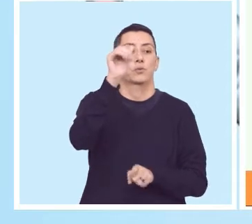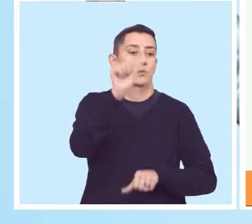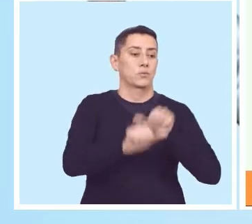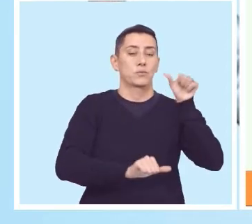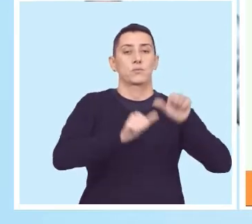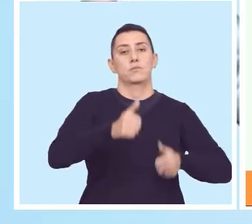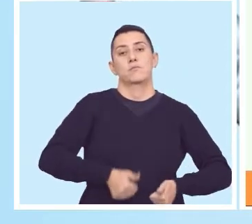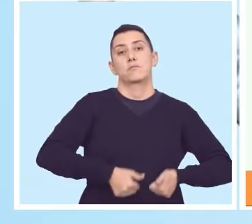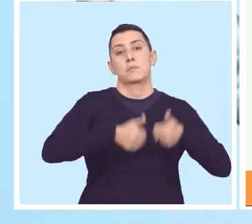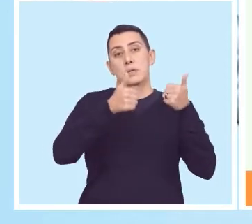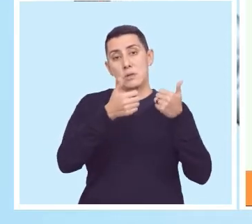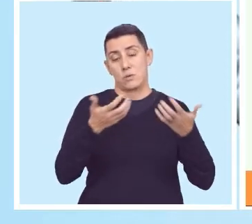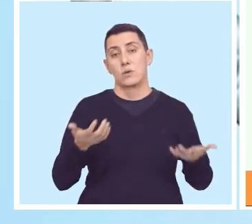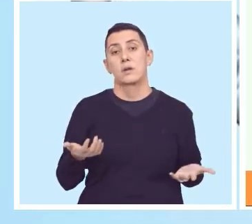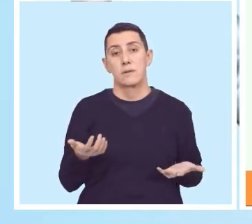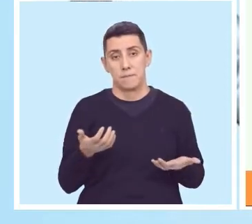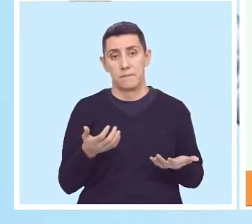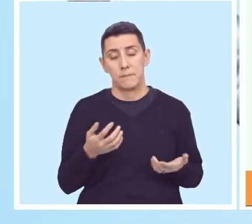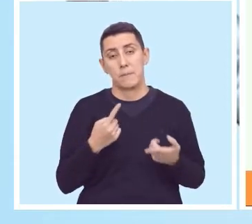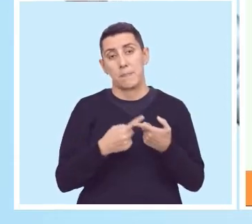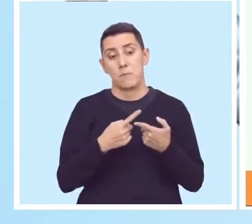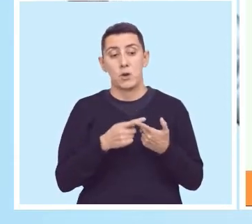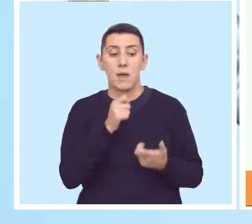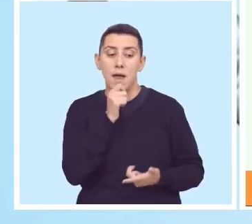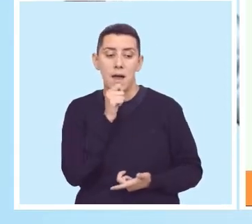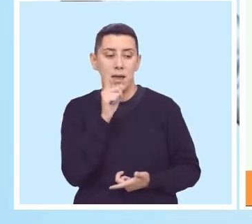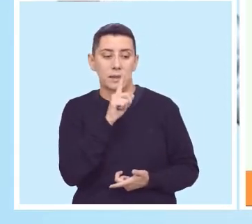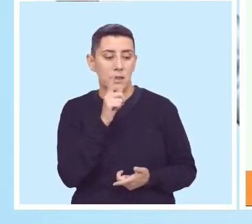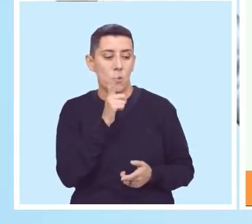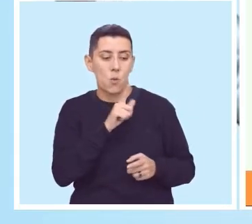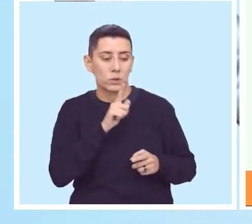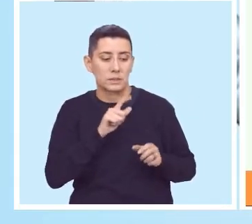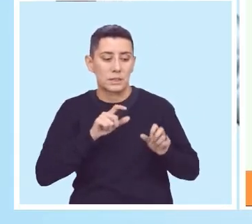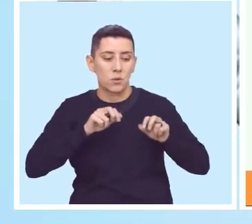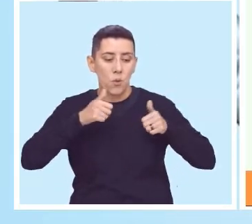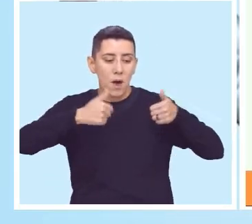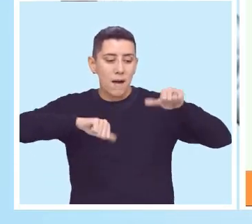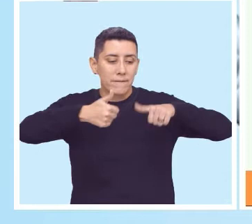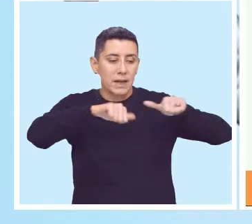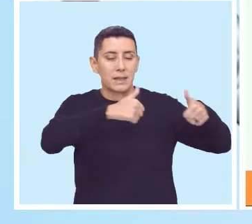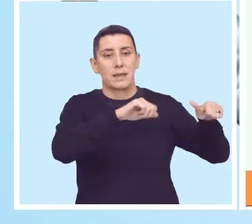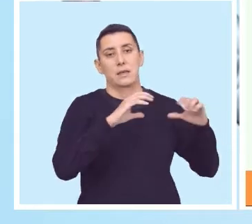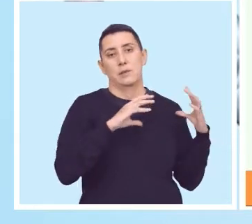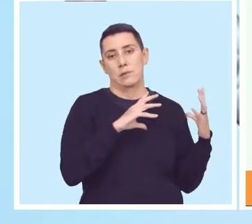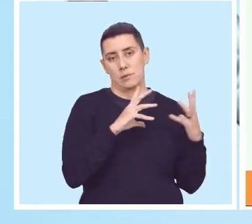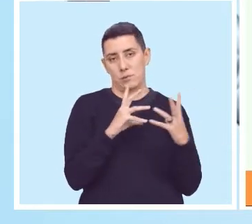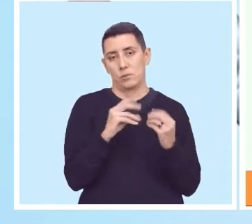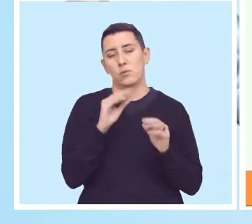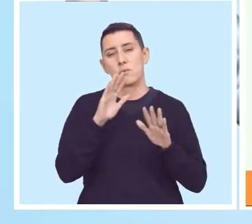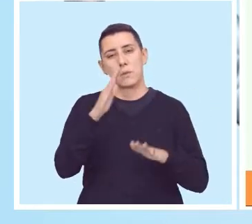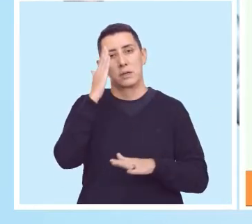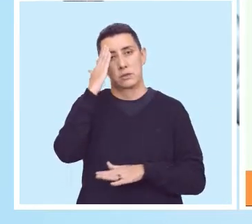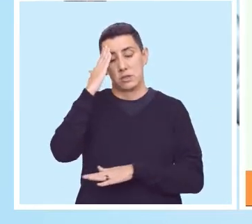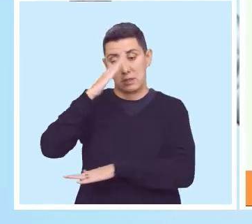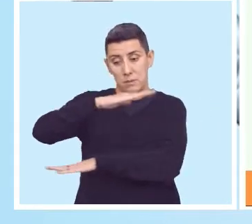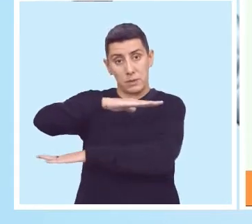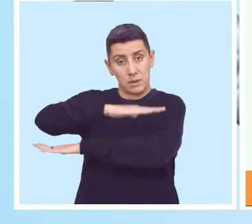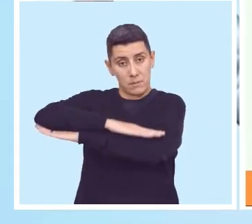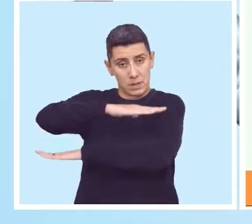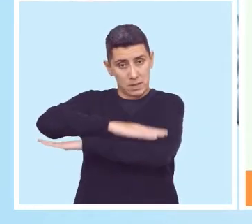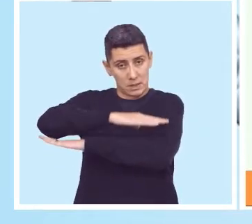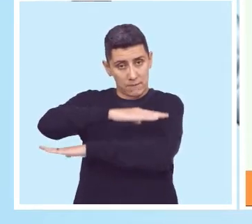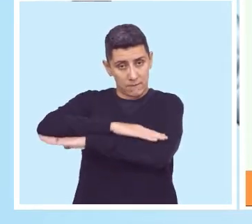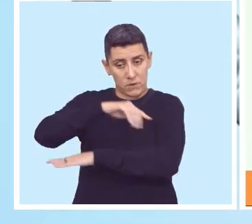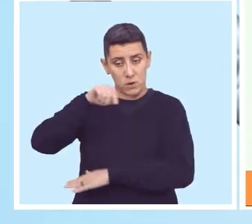de repente, a gente não conseguiu ainda avaliar. Mas a gente percebe que a plataforma Curupira ela